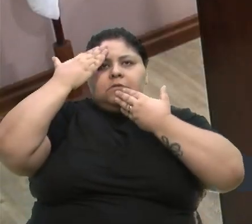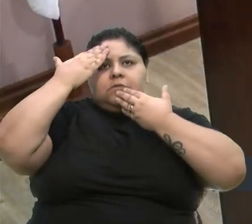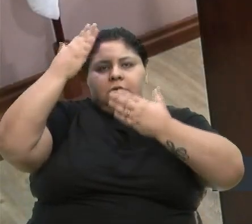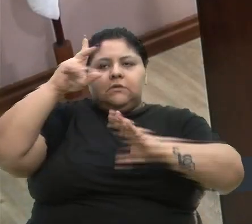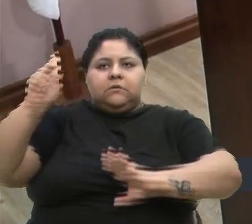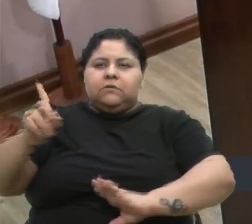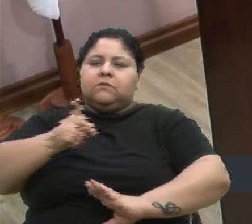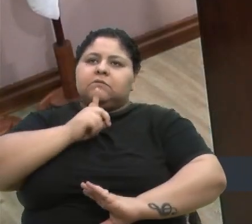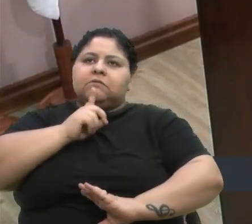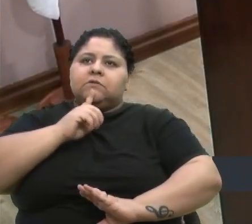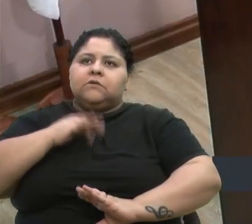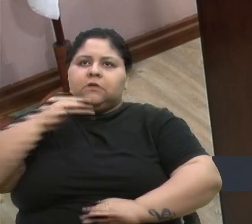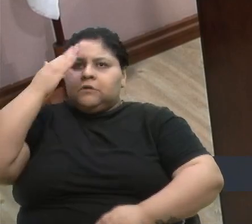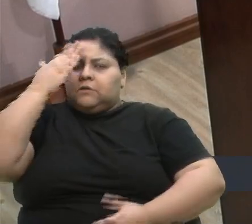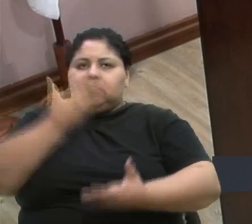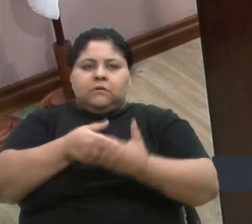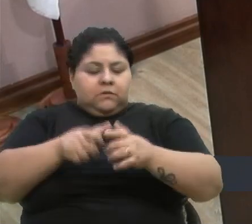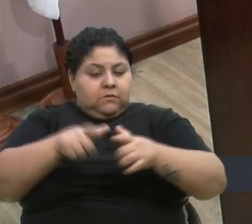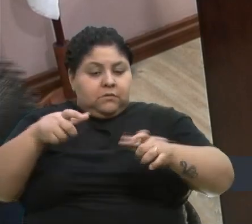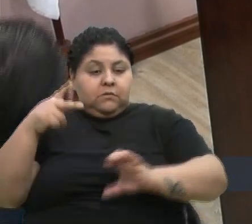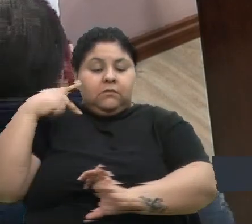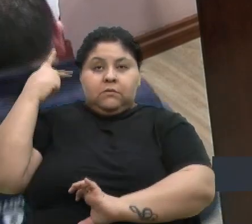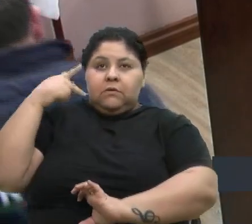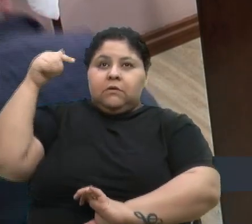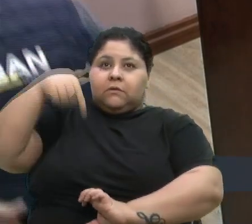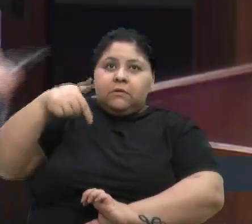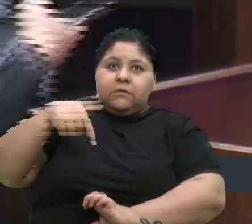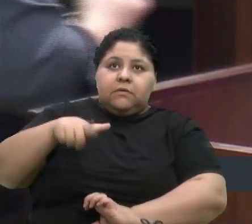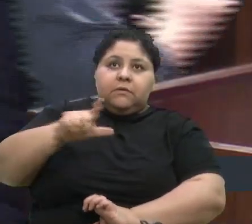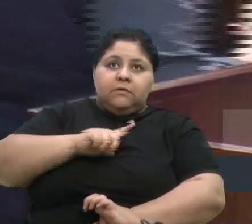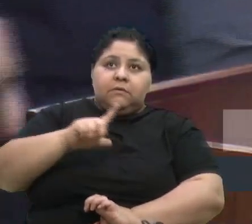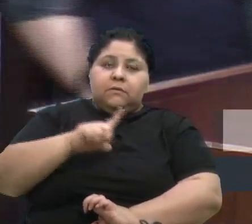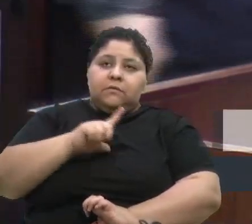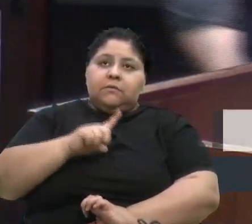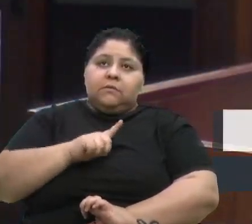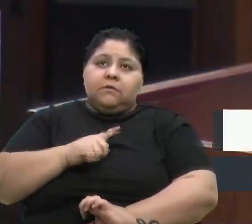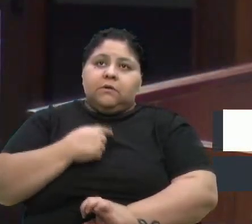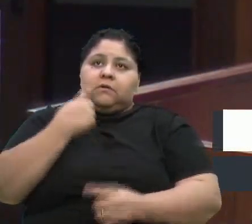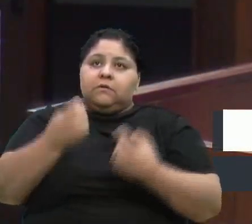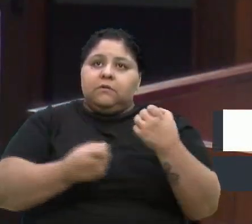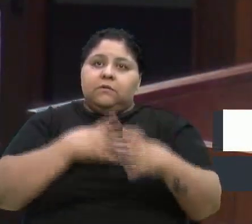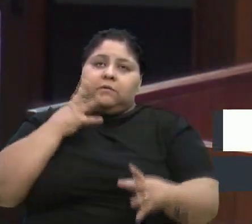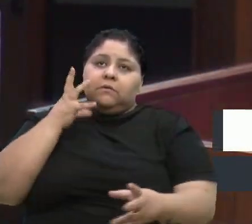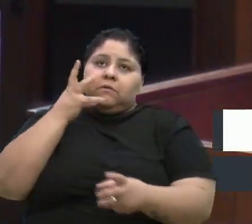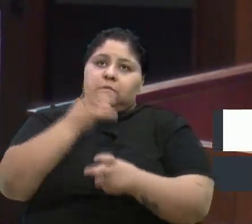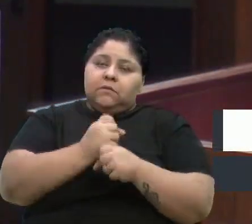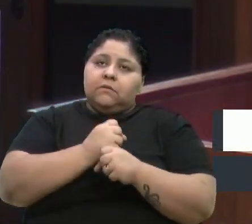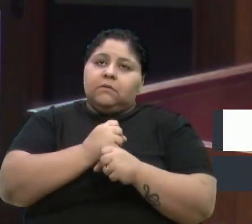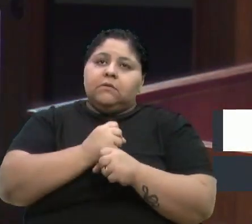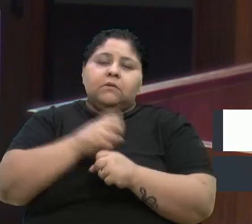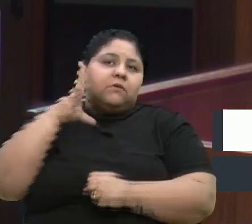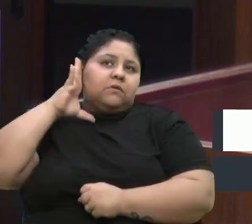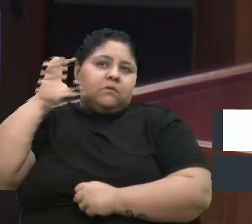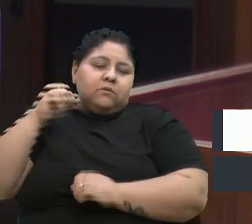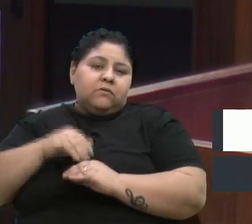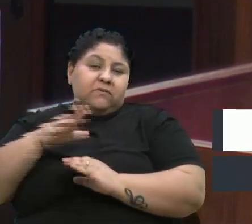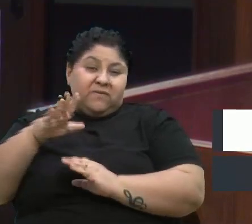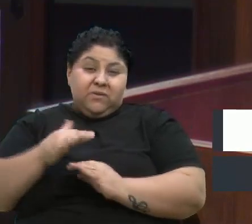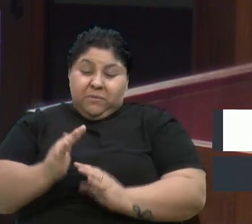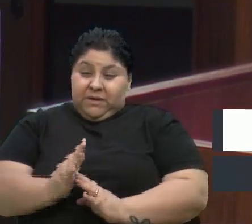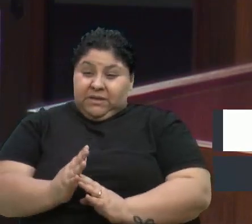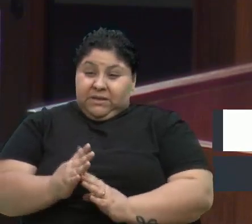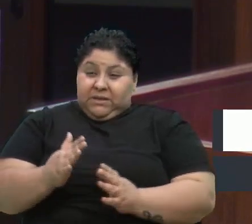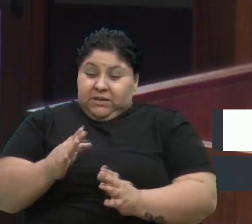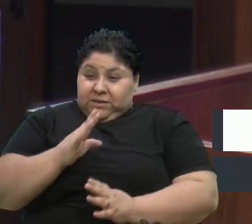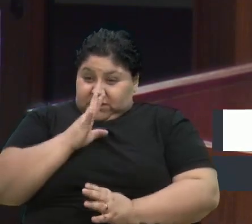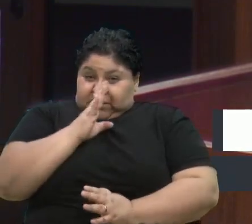Alberto. Eu acredito que a maioria dos vereadores aqui tenha, né, algum animal de estimação conviva, e o mais assustador dessa história